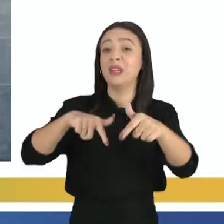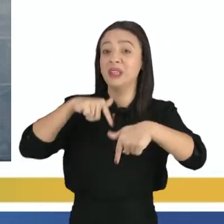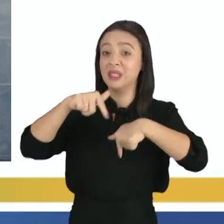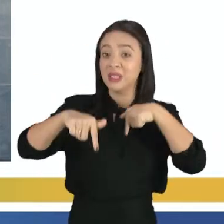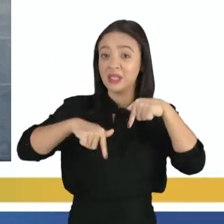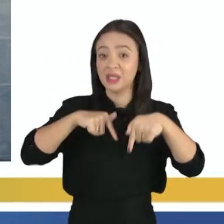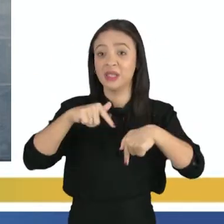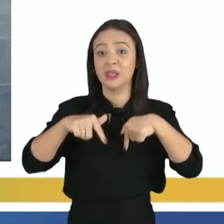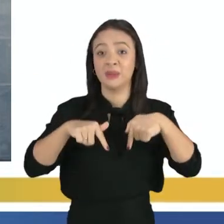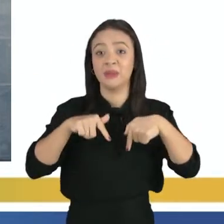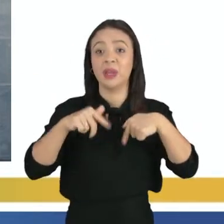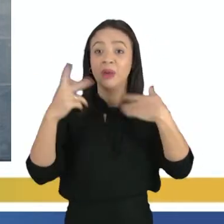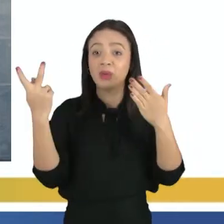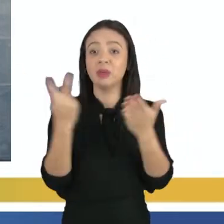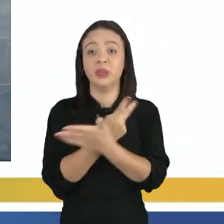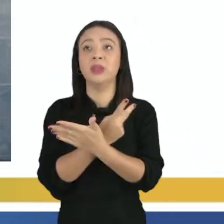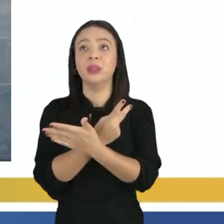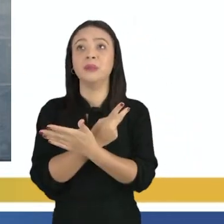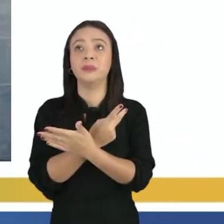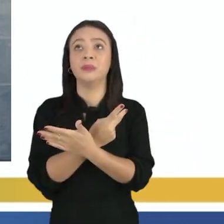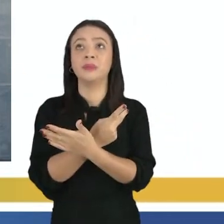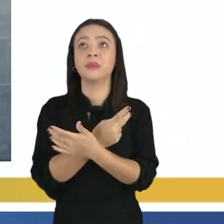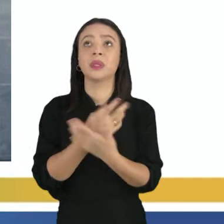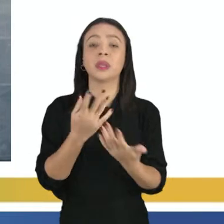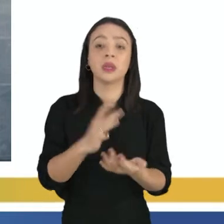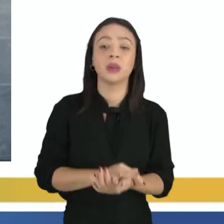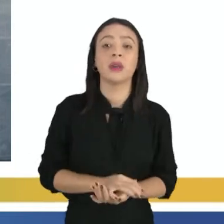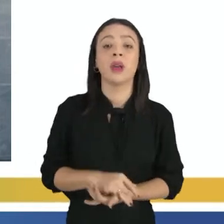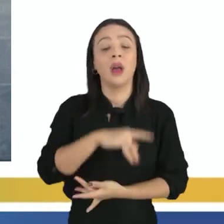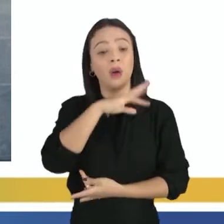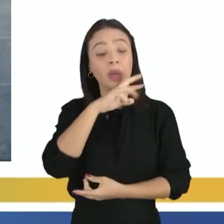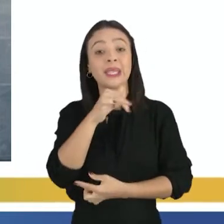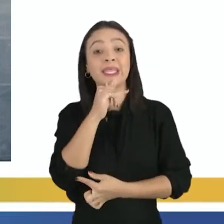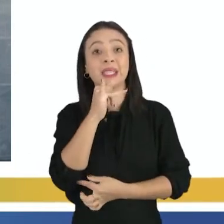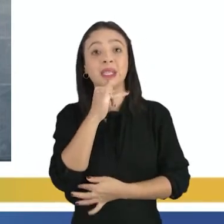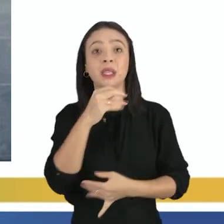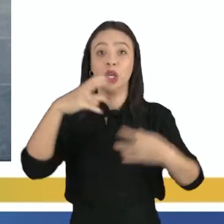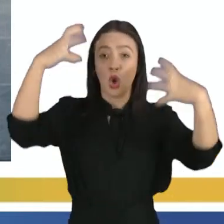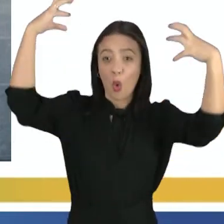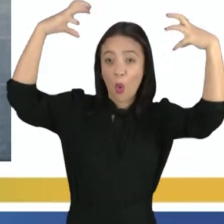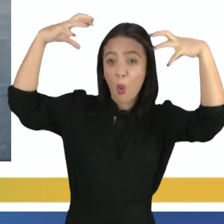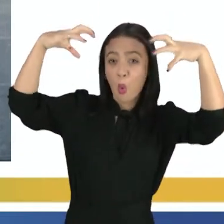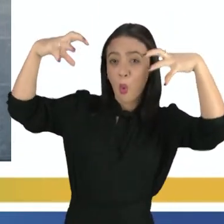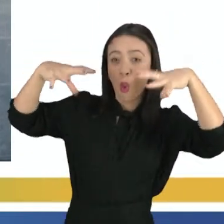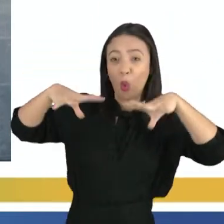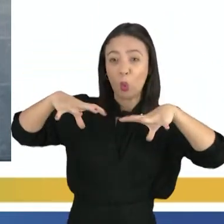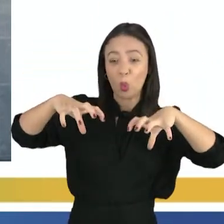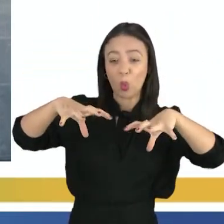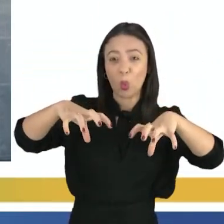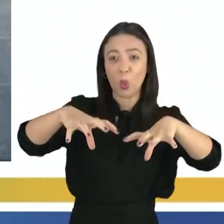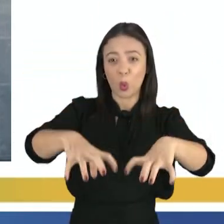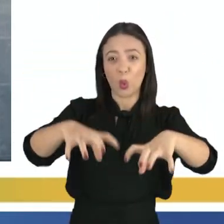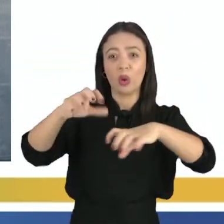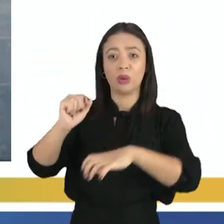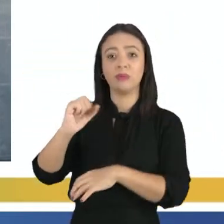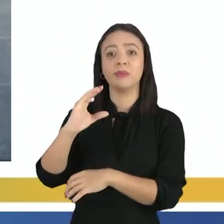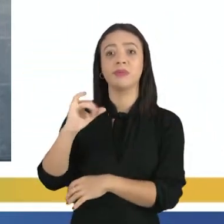que geram complicações, né, por exemplo, a própria chuva ácida, né, você